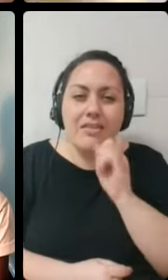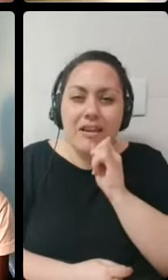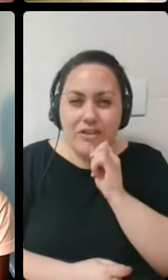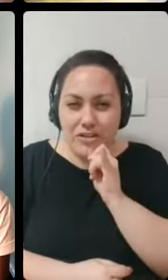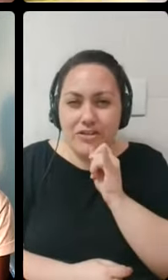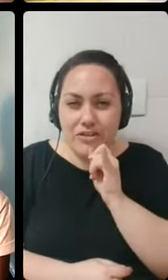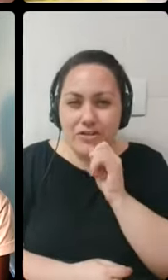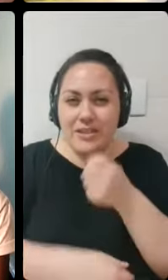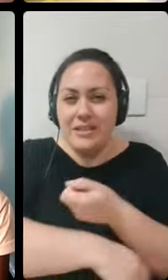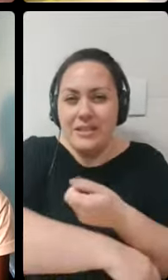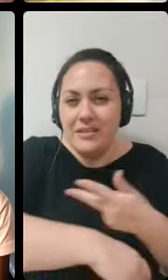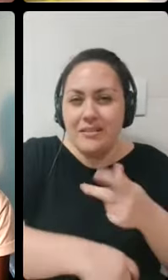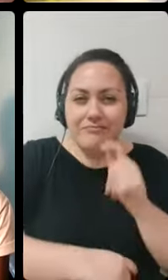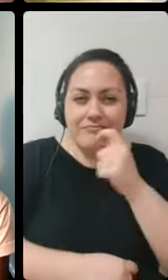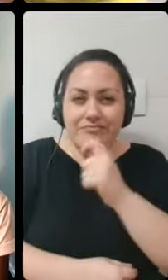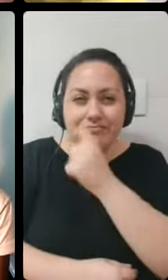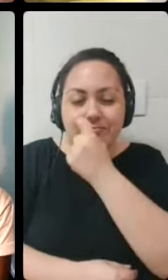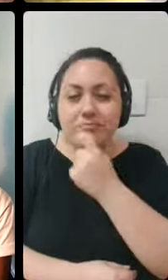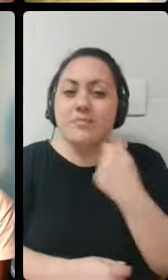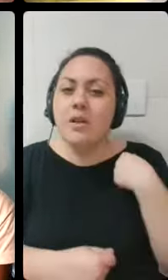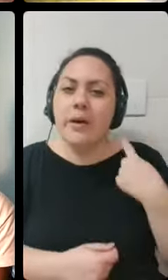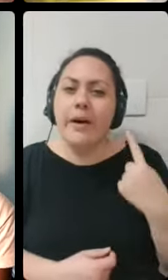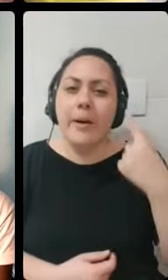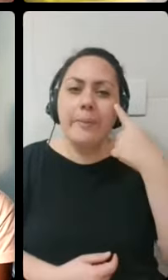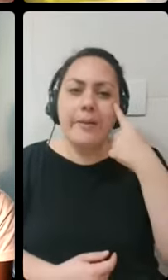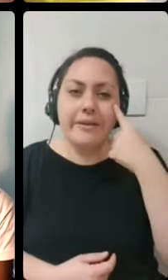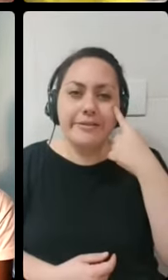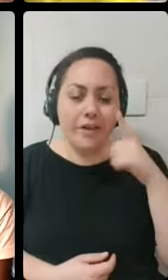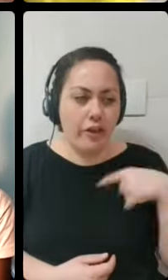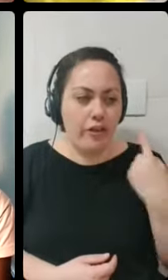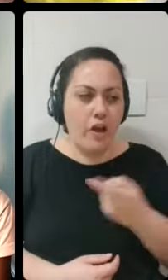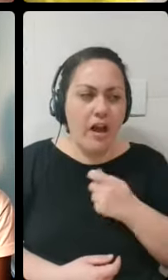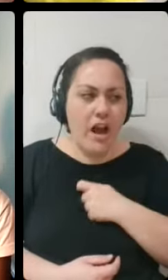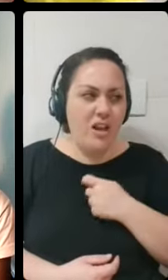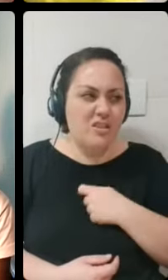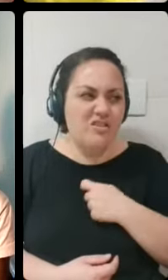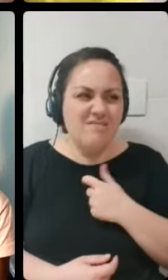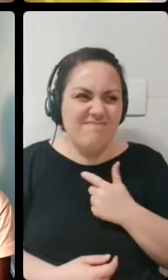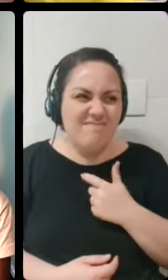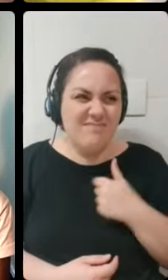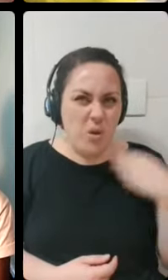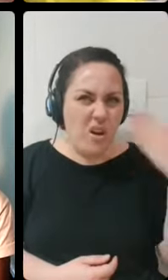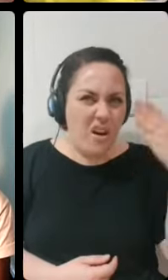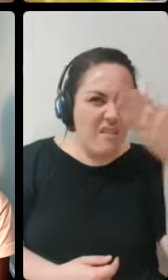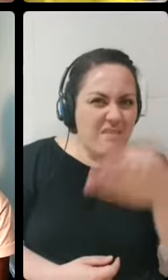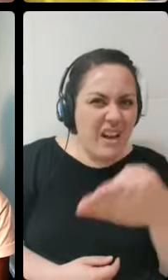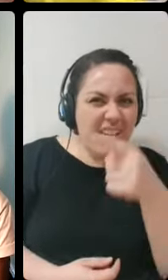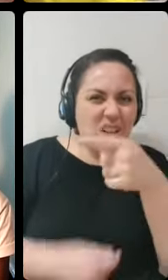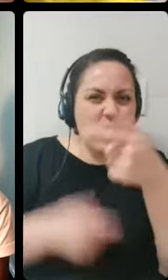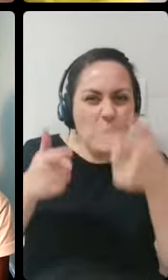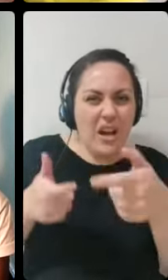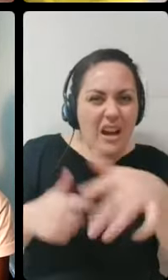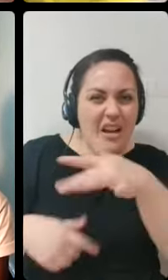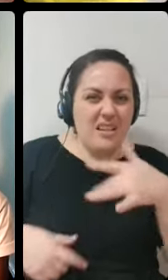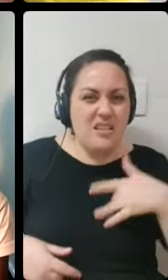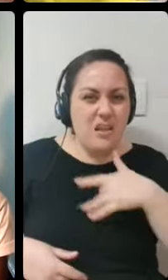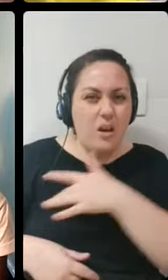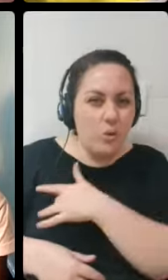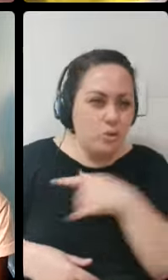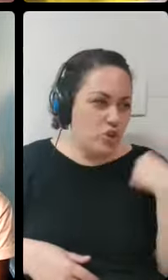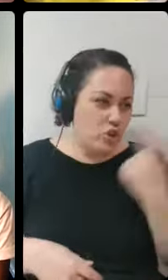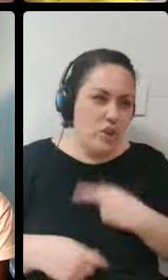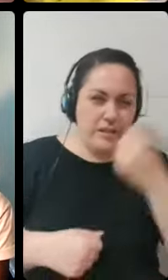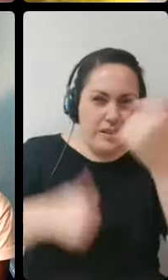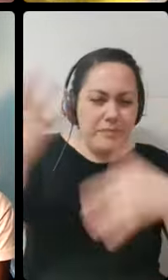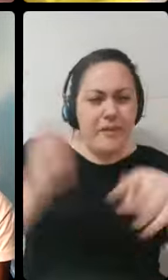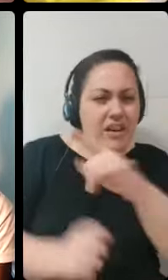ah, eles não vão dar credibilidade para a gente, tipo, estudante falando para a gente de saúde as coisas, tipo, eles vão rir da nossa cara, né?